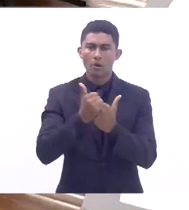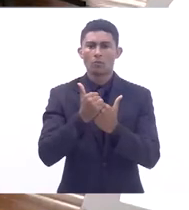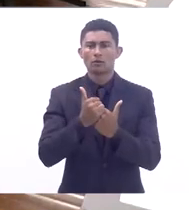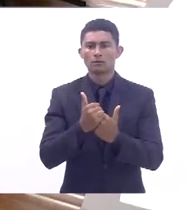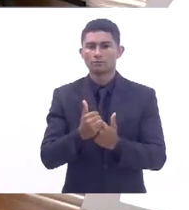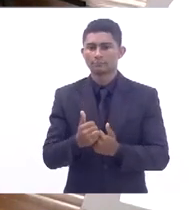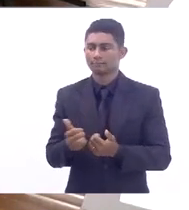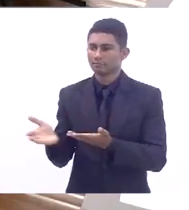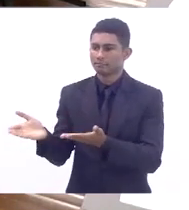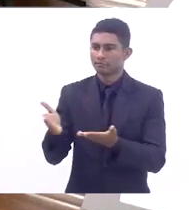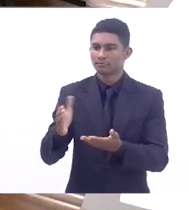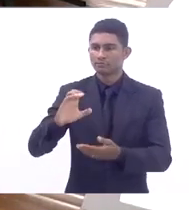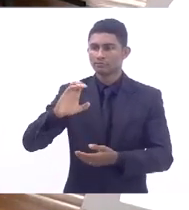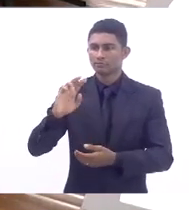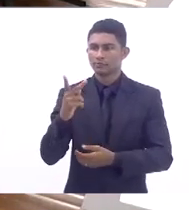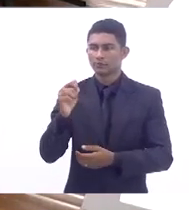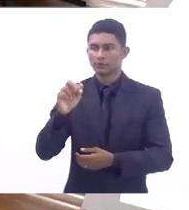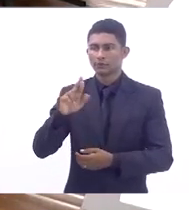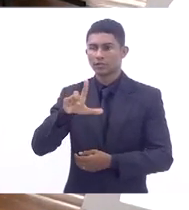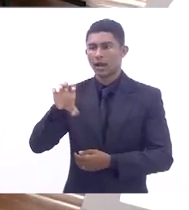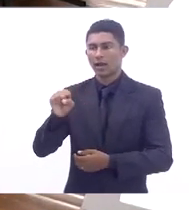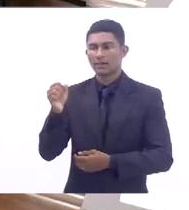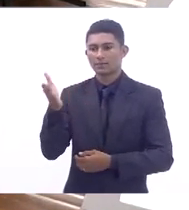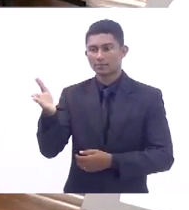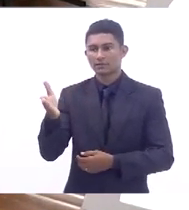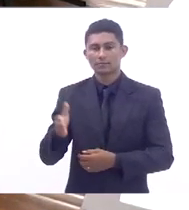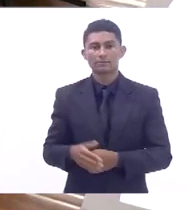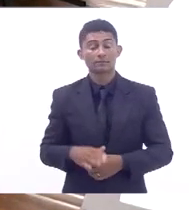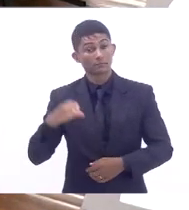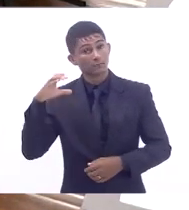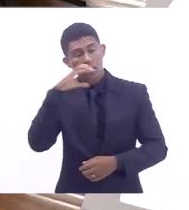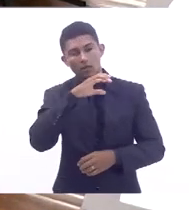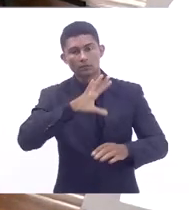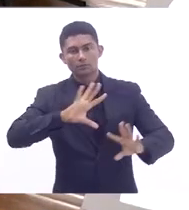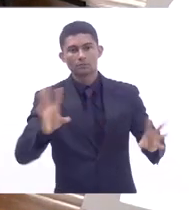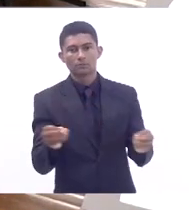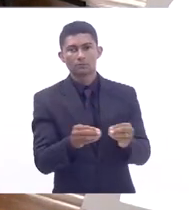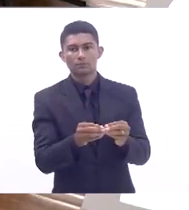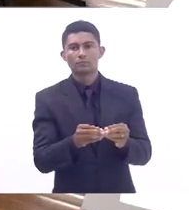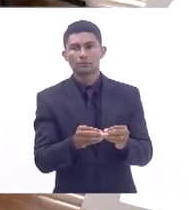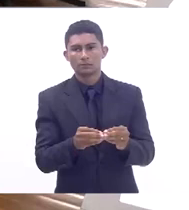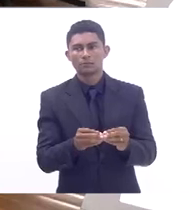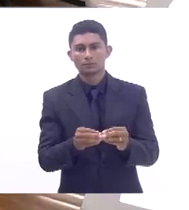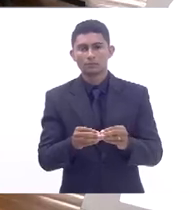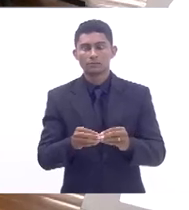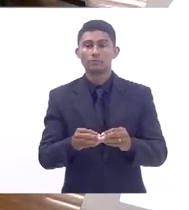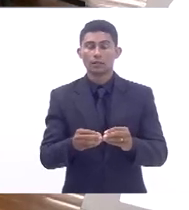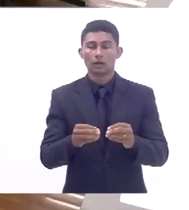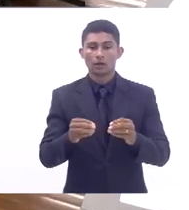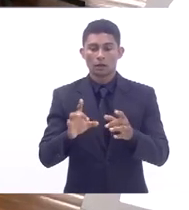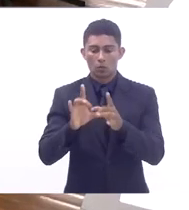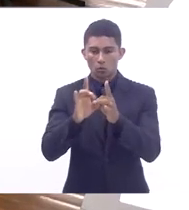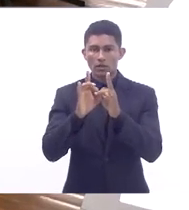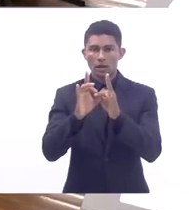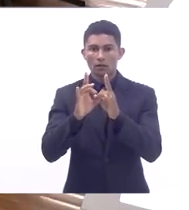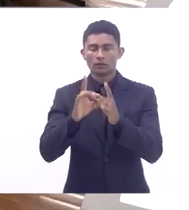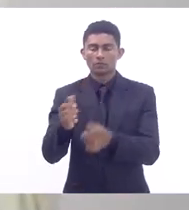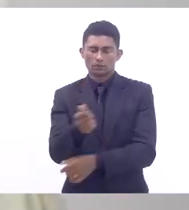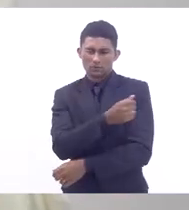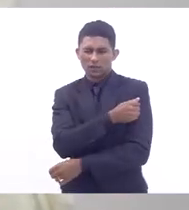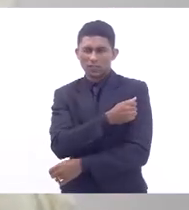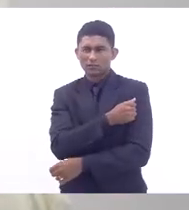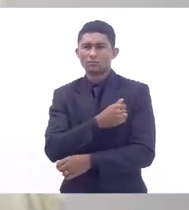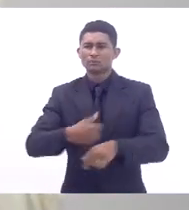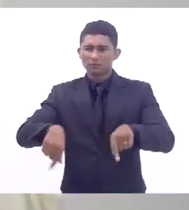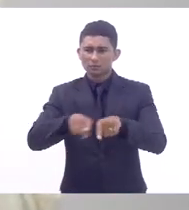Charles complemento alguma coisa é rápido né dizer que a união nacional dos Estudantes também se compromete a tá